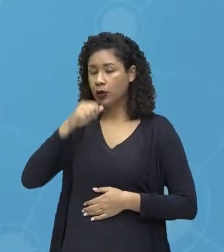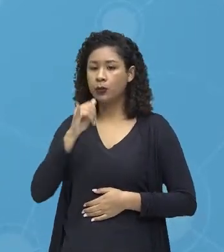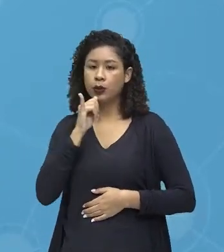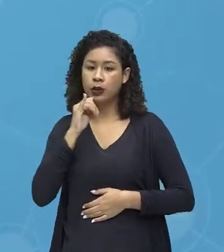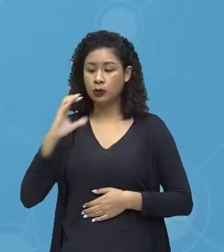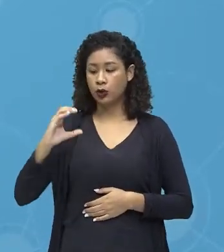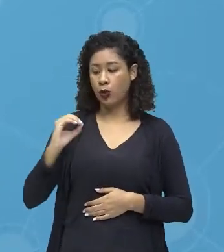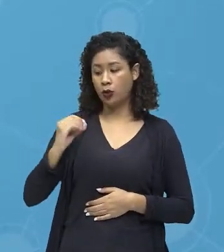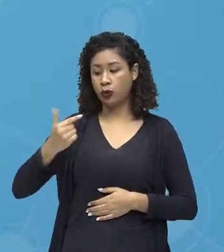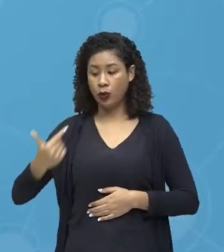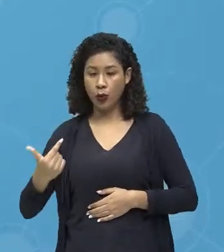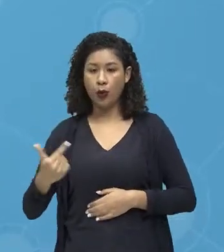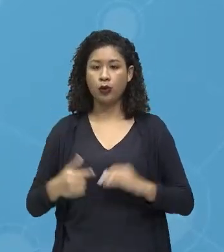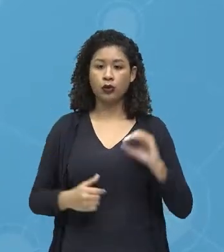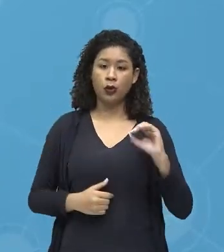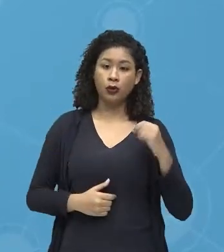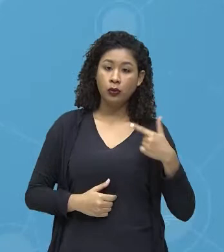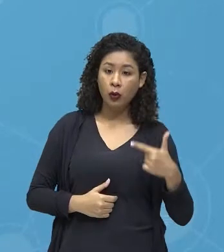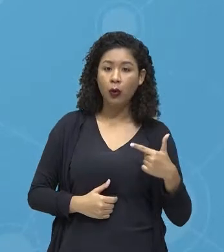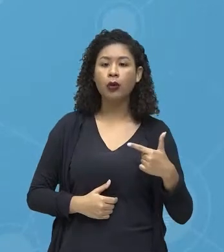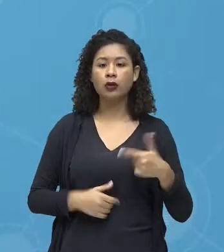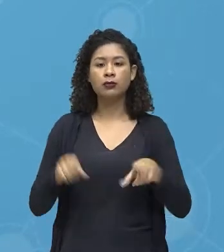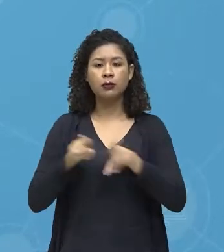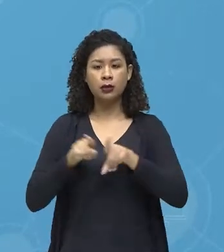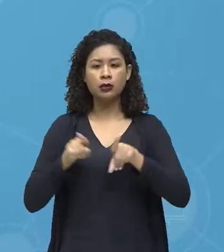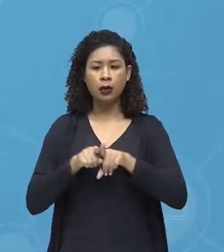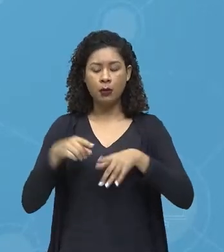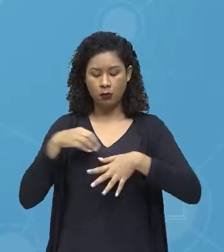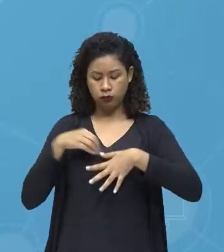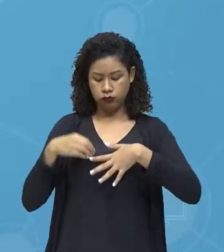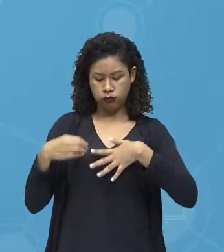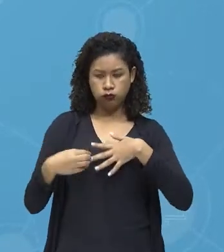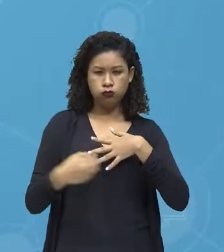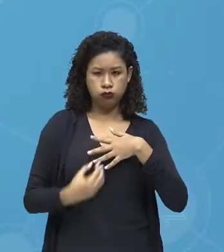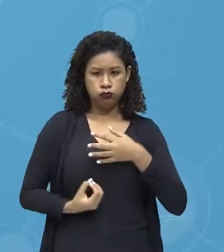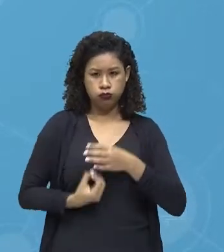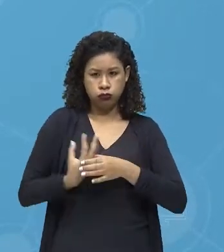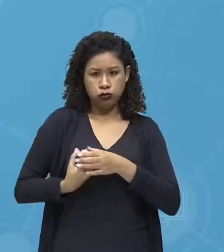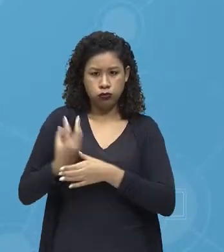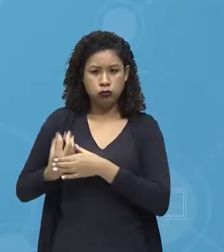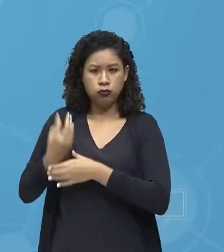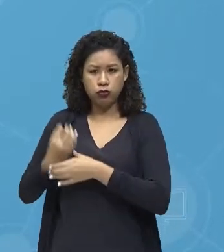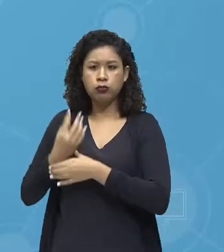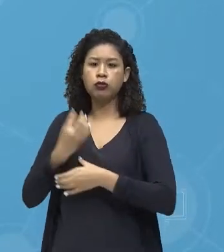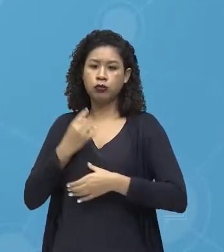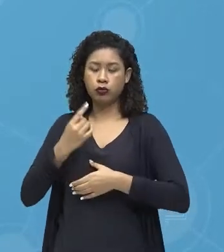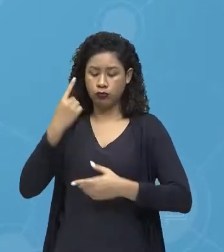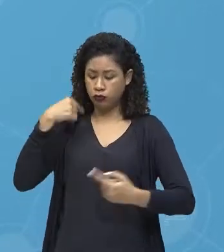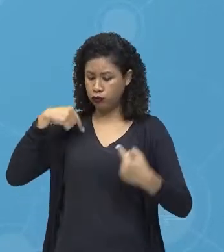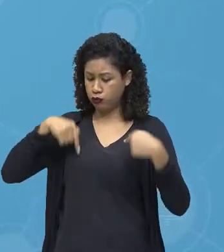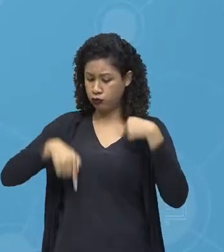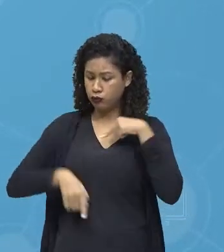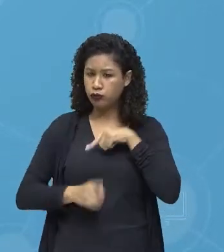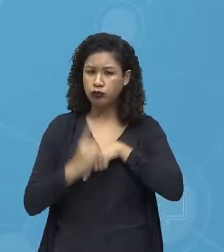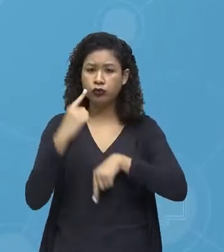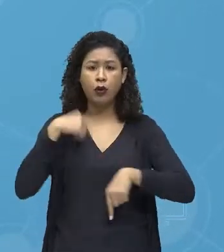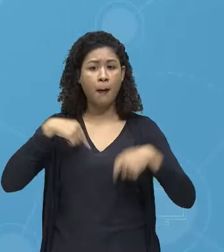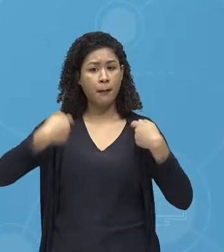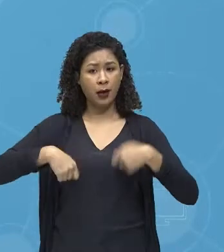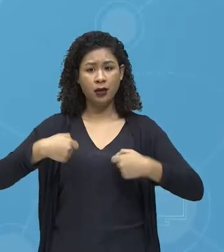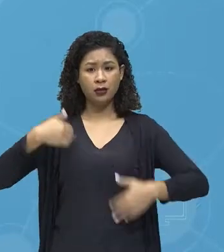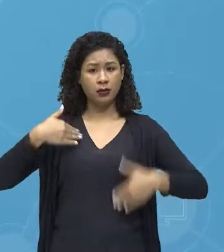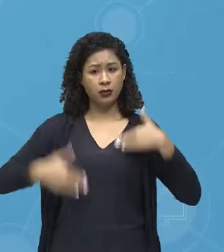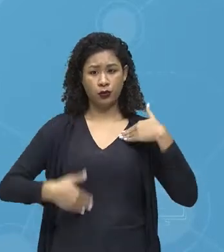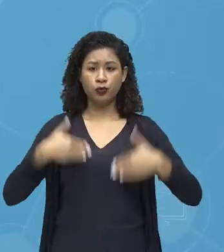oxigênio. Existem hormônios que são produzidos lá nas nossas glândulas endócrinas, né? Então eles precisam percorrer ali o